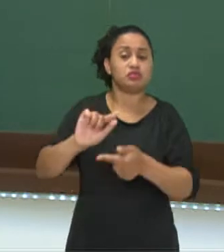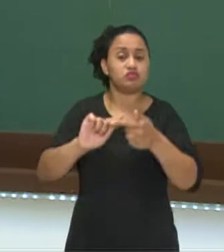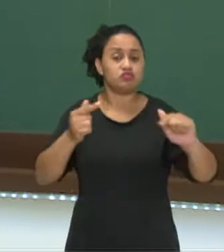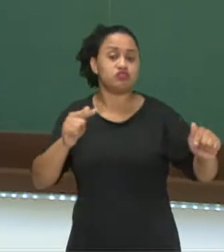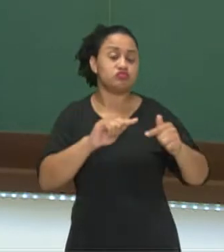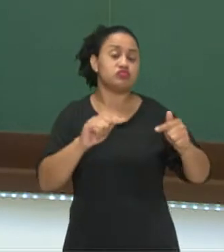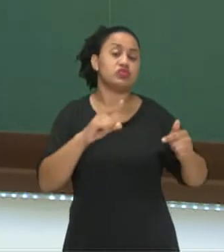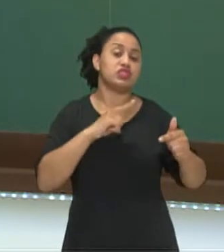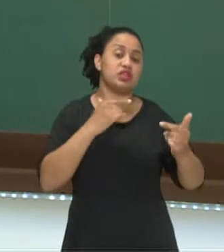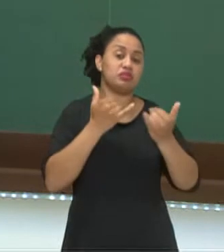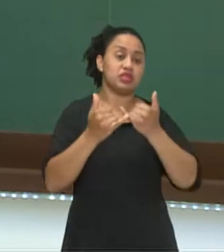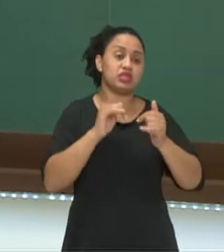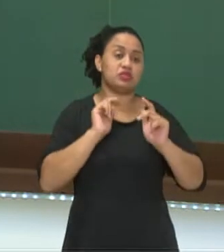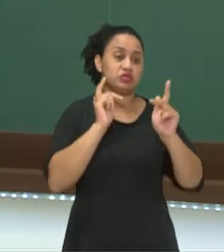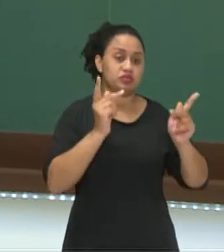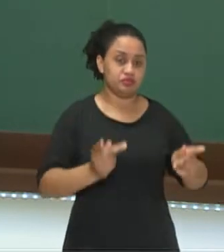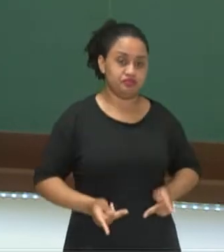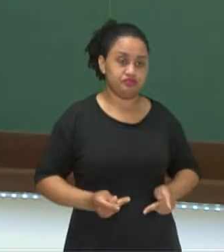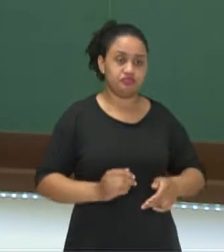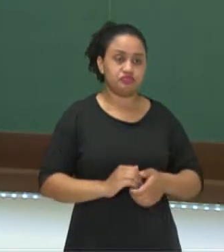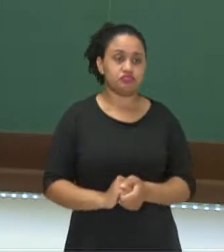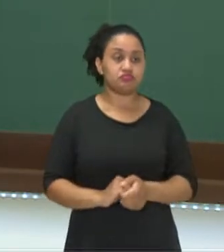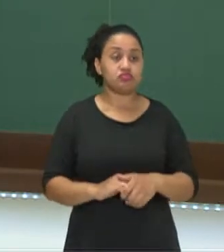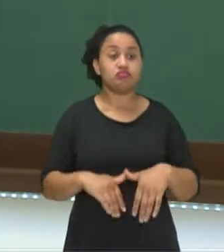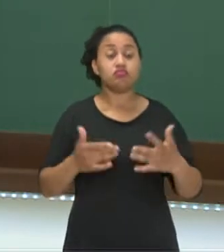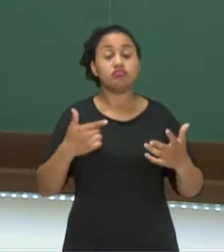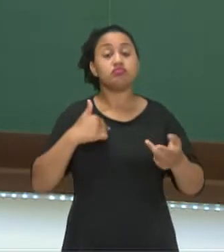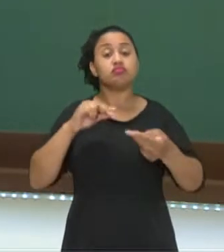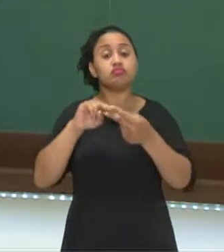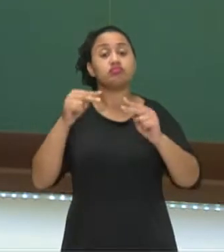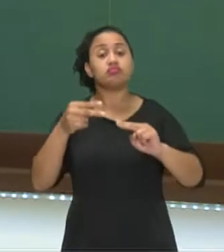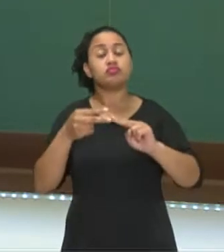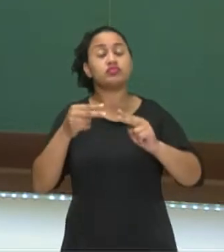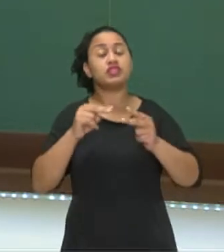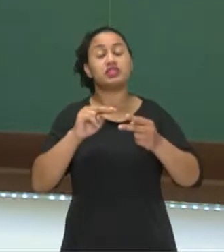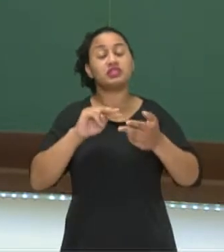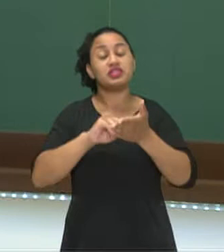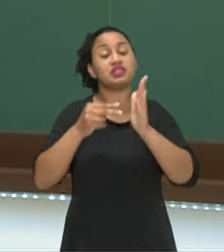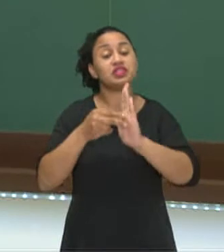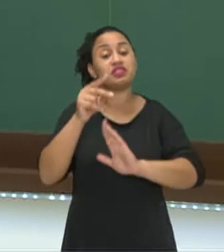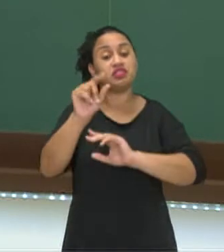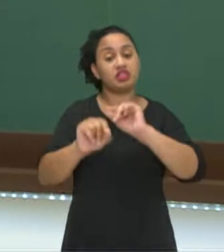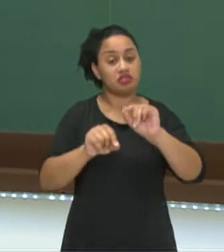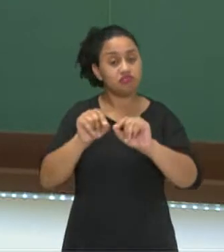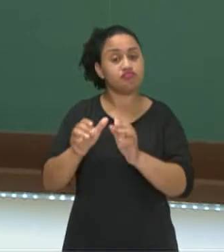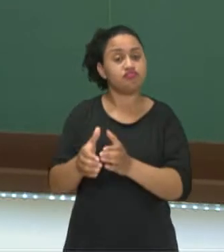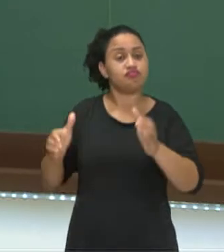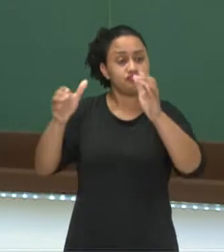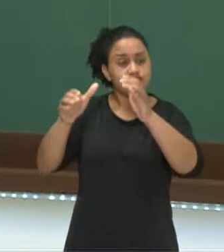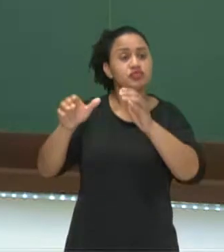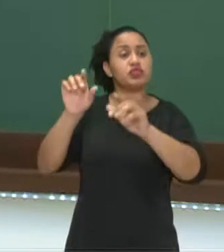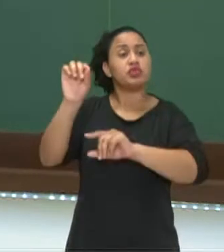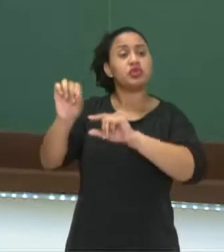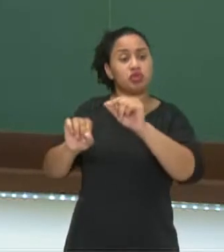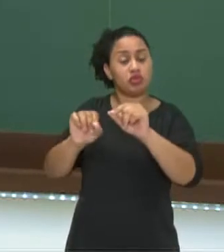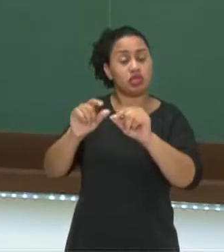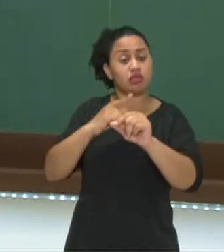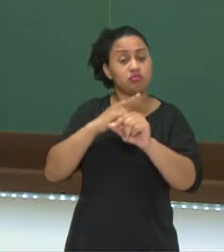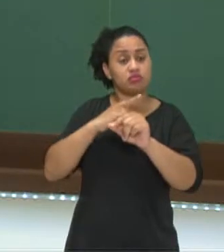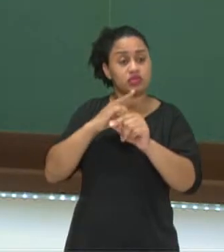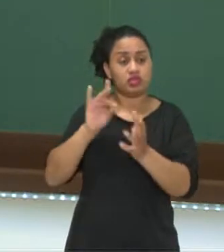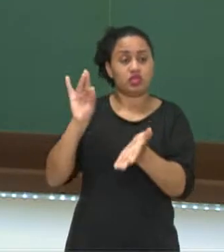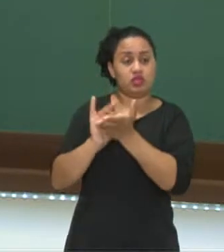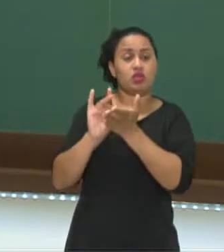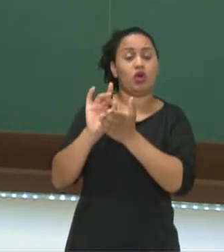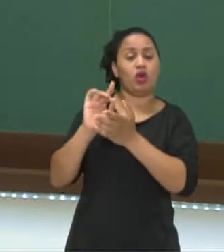com os humanos. Isso significa então que essas esponjas do mar, elas têm